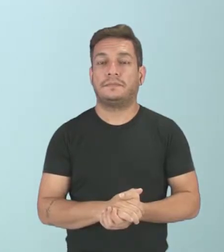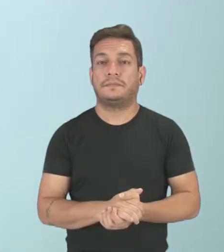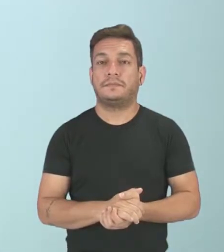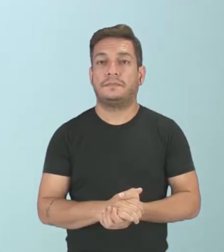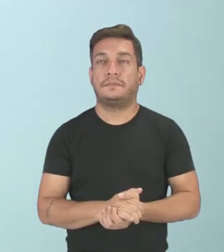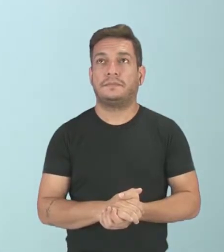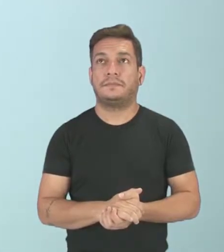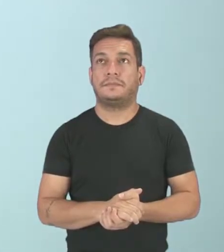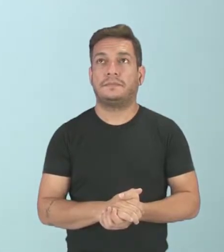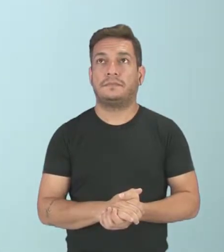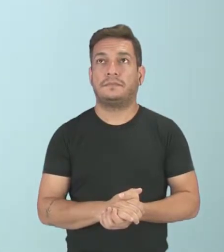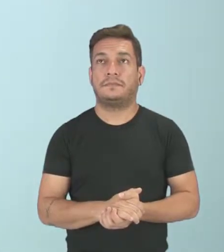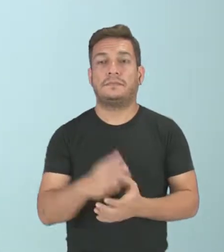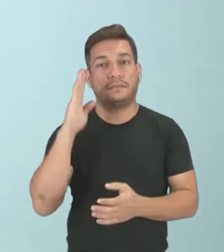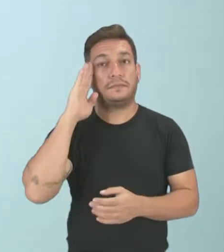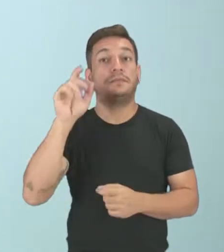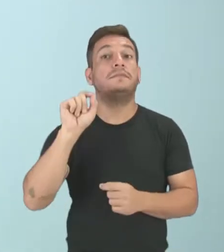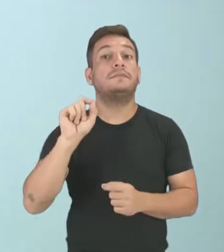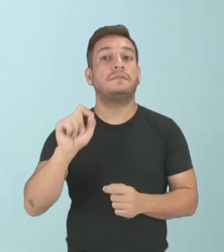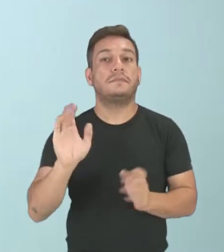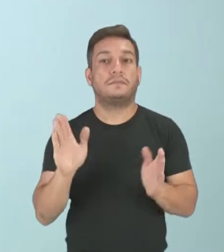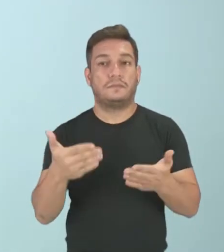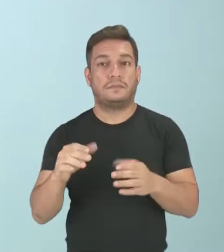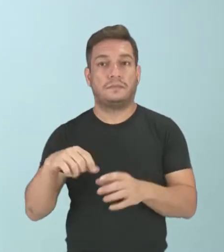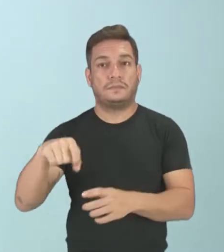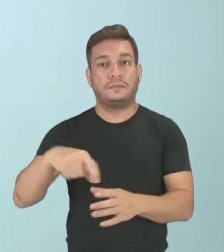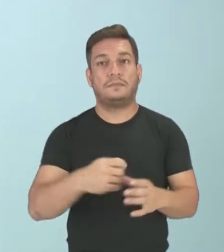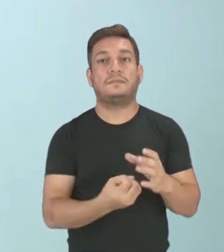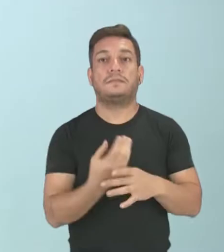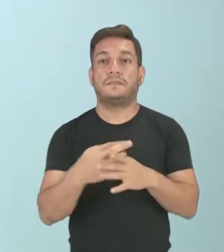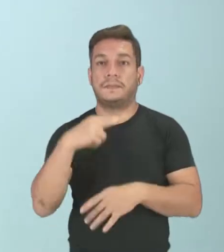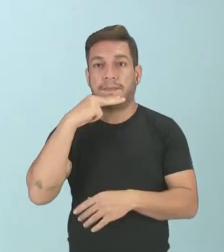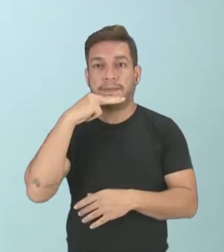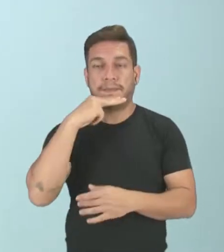principalmente na agricultura açucareira.